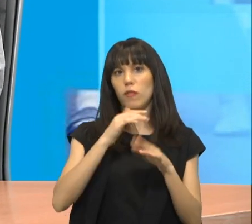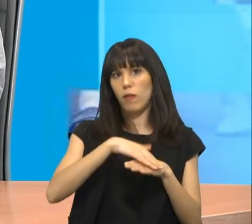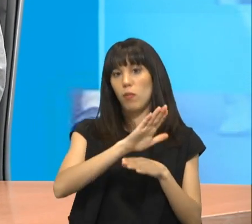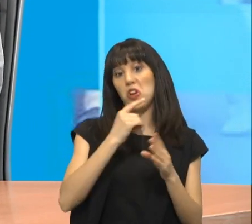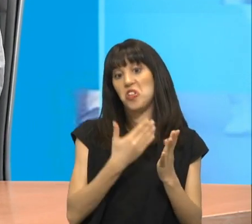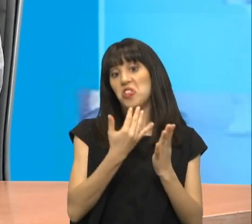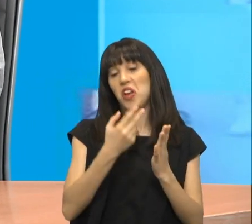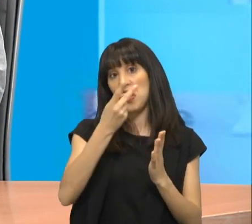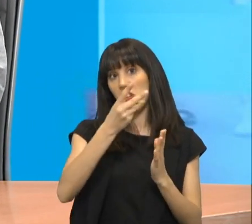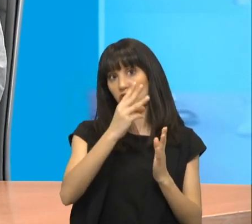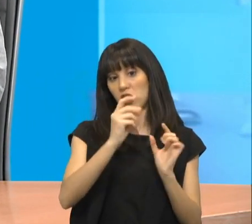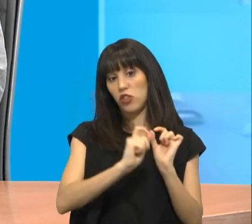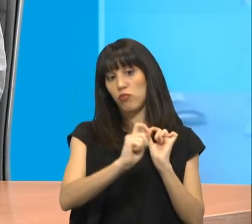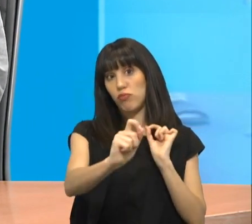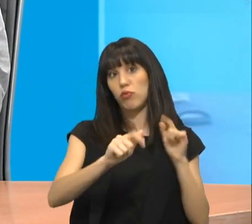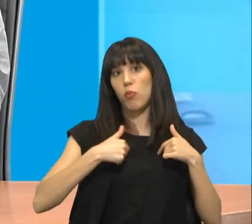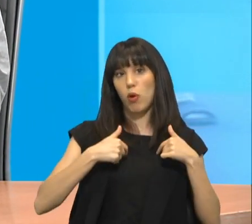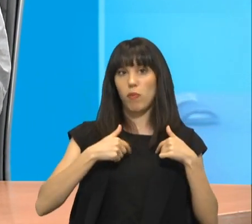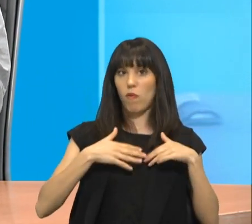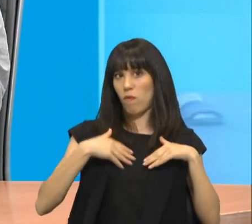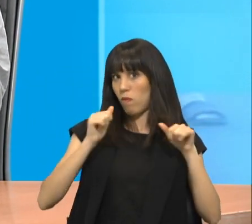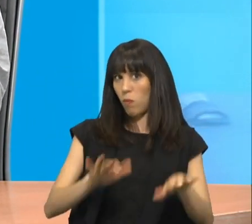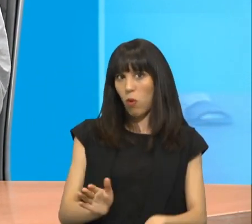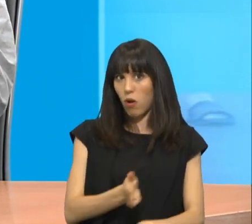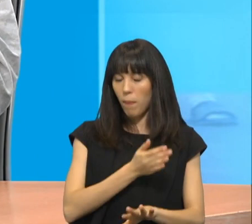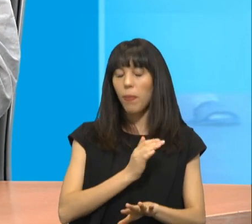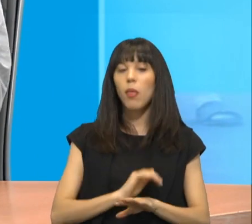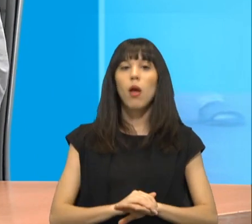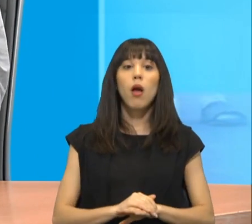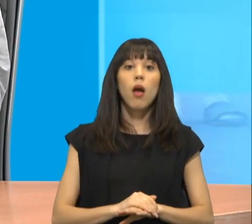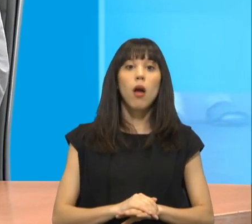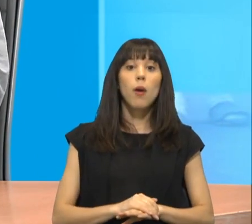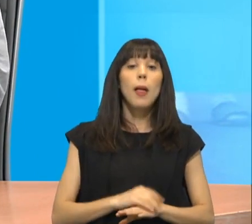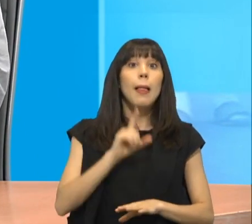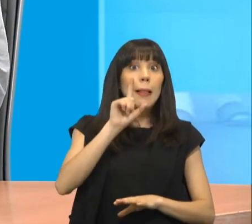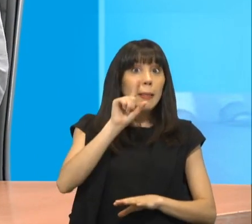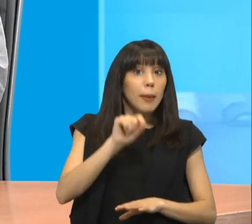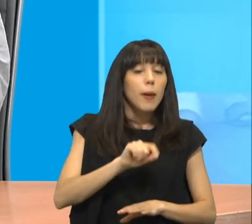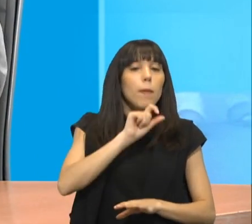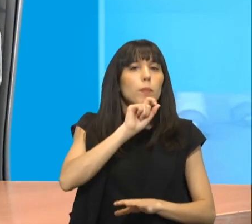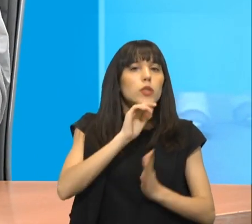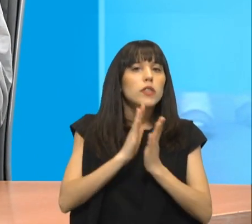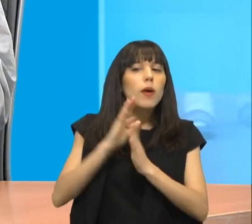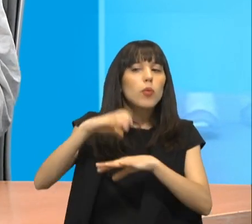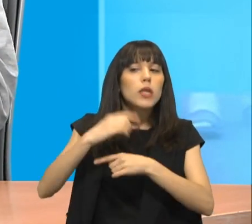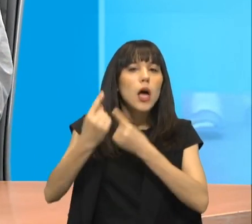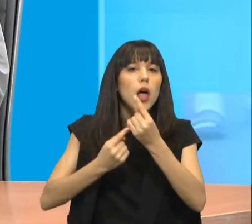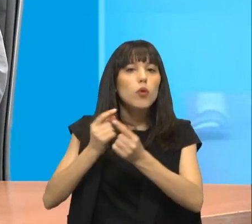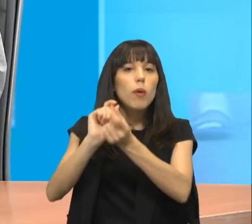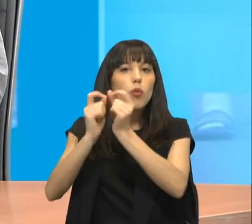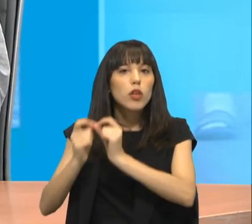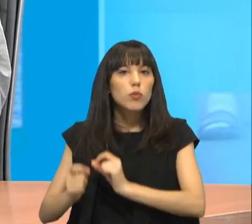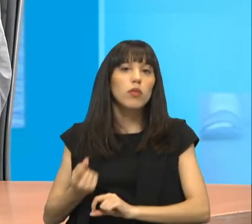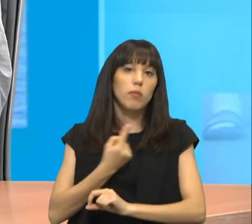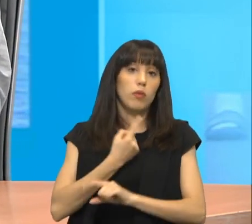final destes 3 anos vão renunciar, e depois com as mudanças também que podem haver em algumas dioceses derivadas destas mudanças. Sabemos